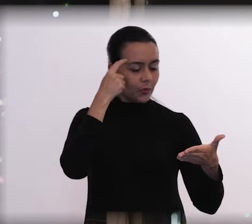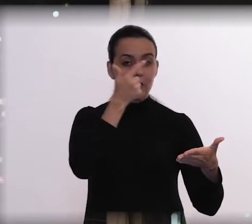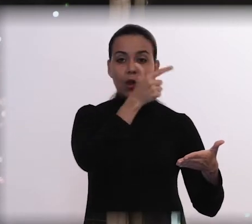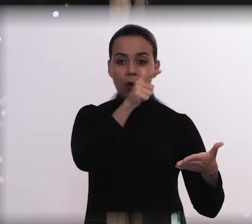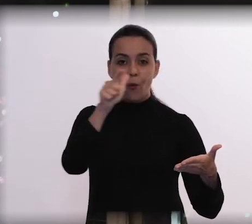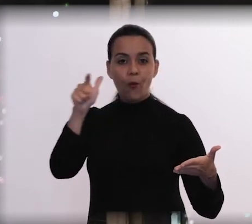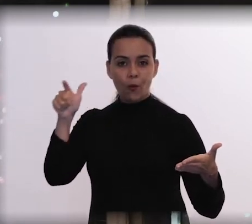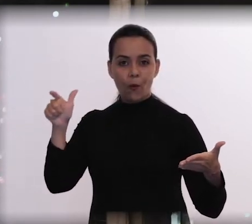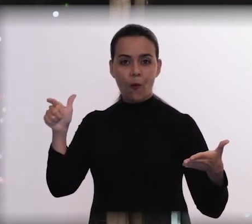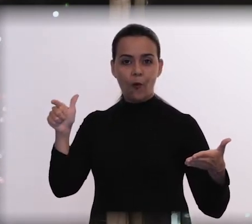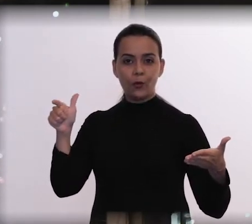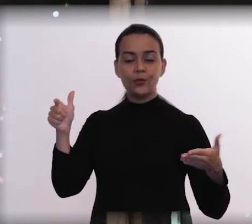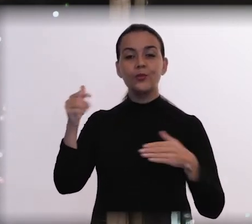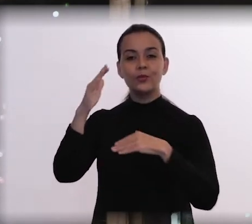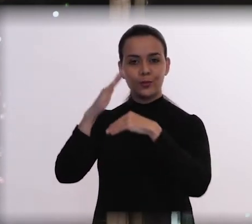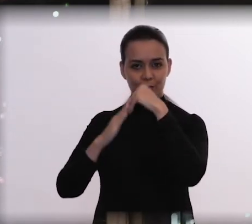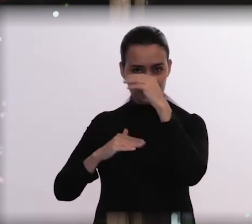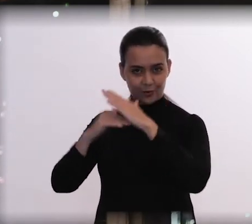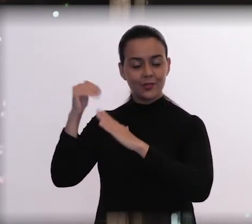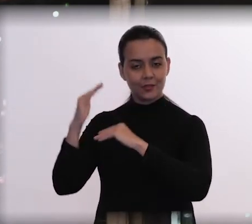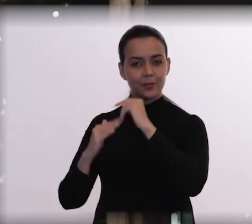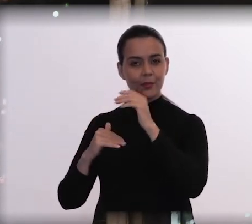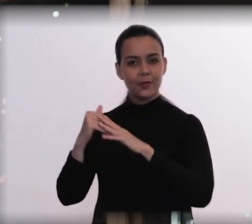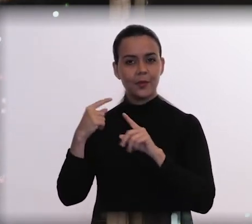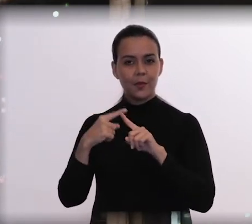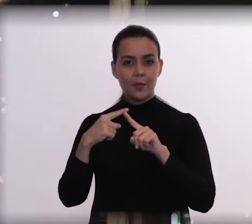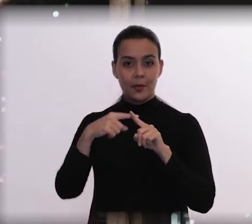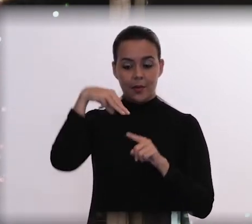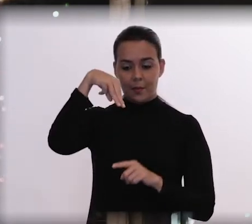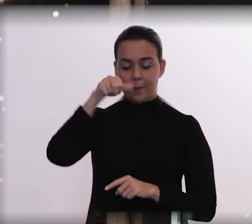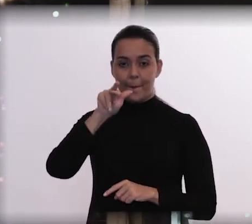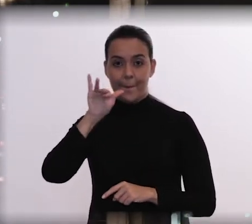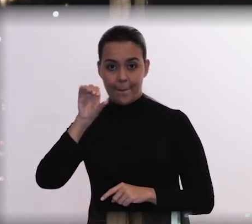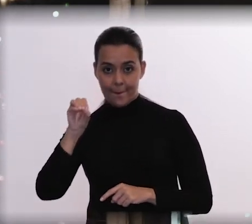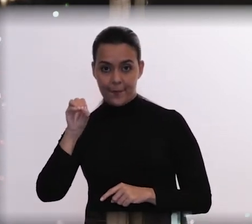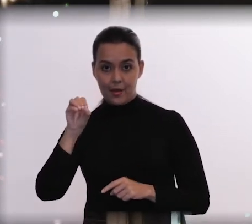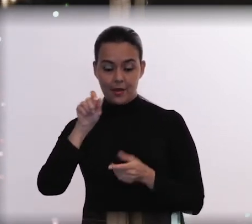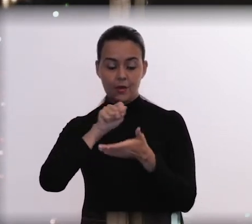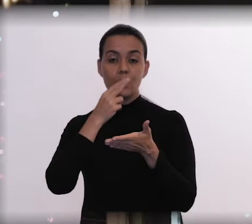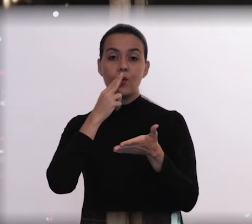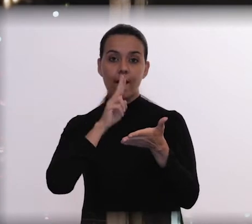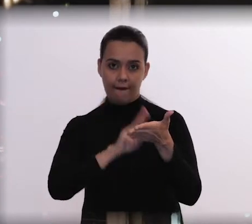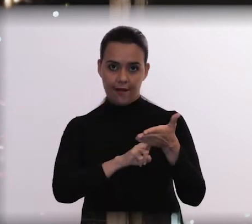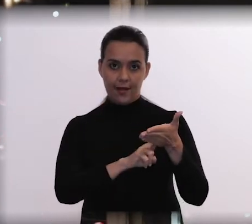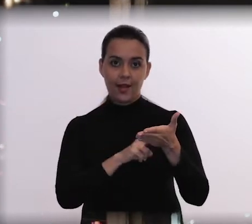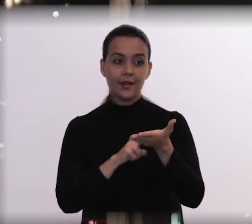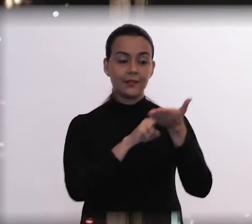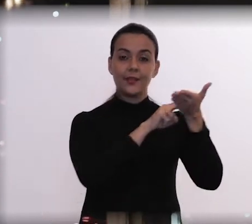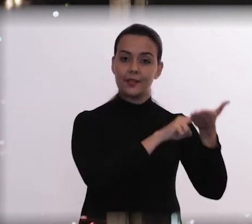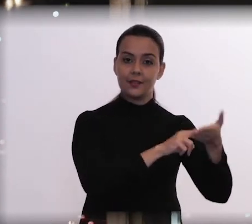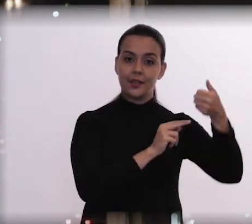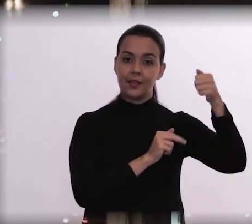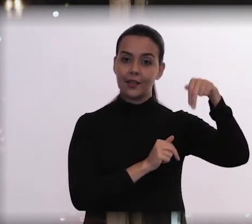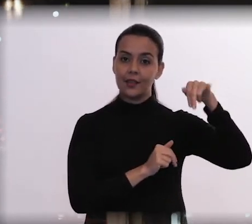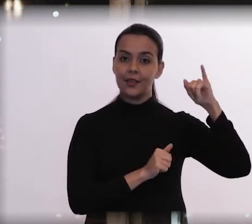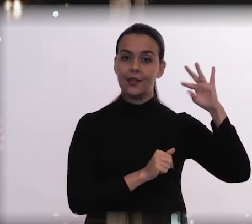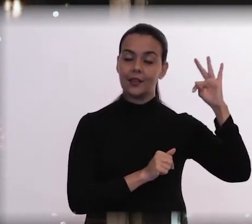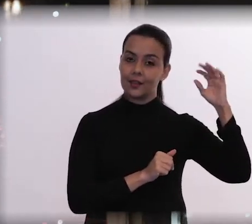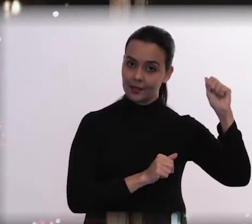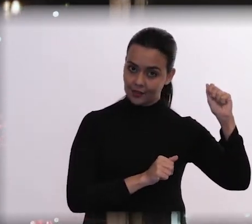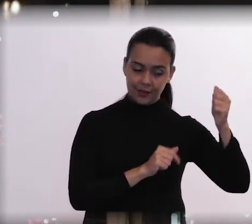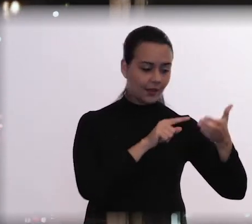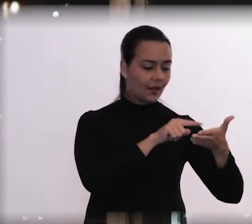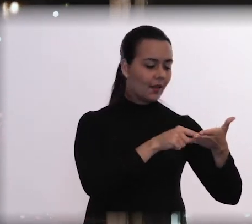vou ler uma carta que o Mário de Andrade escreve para Anita Malfatti em 1925. Sou insaciável a respeito